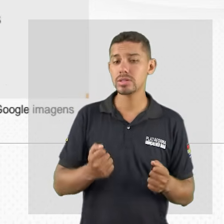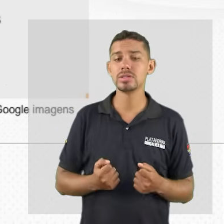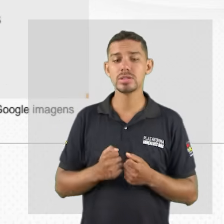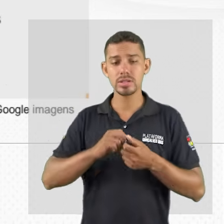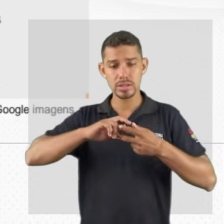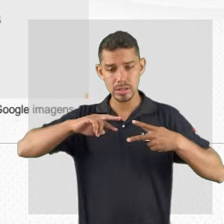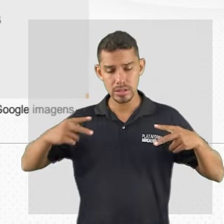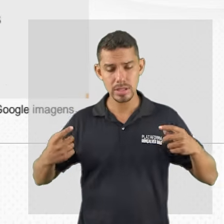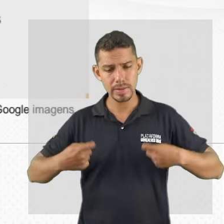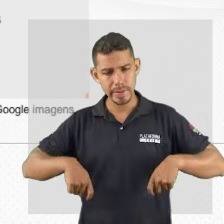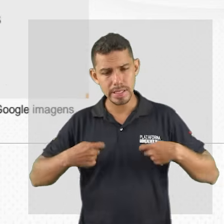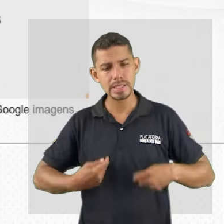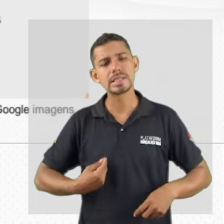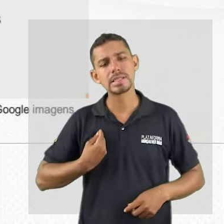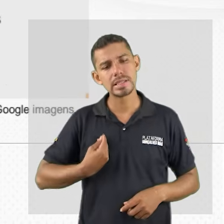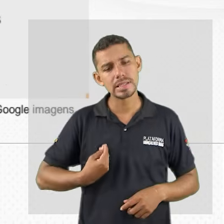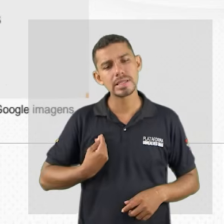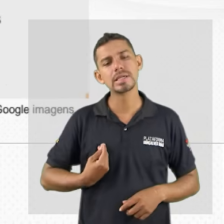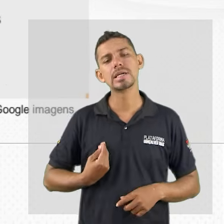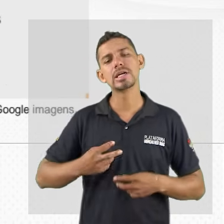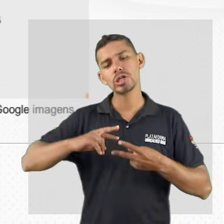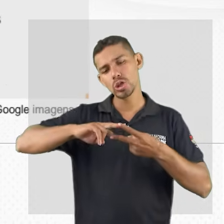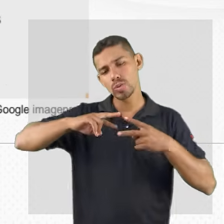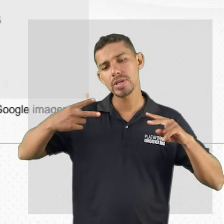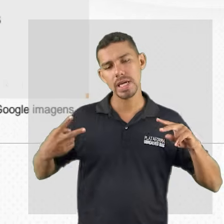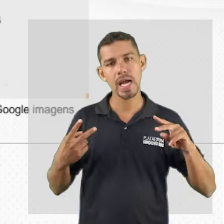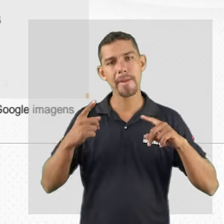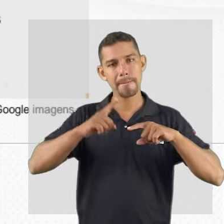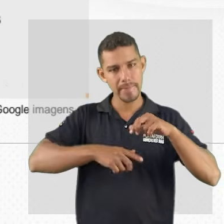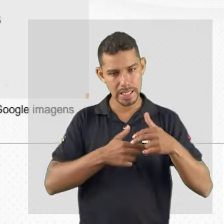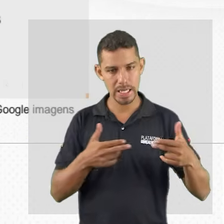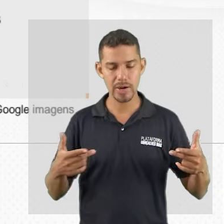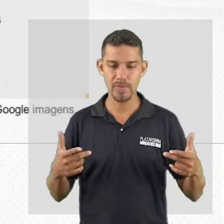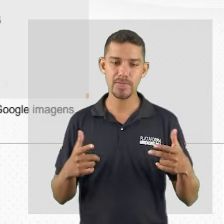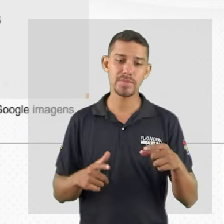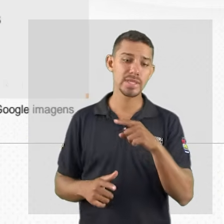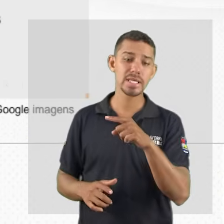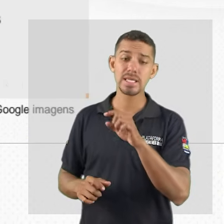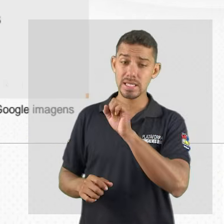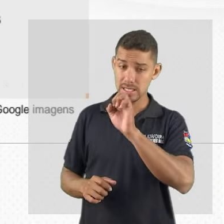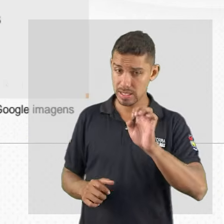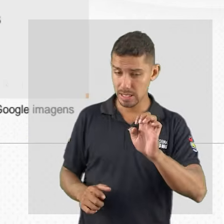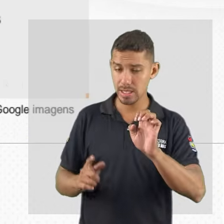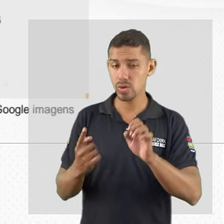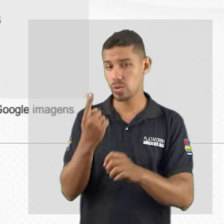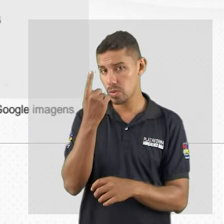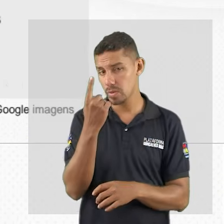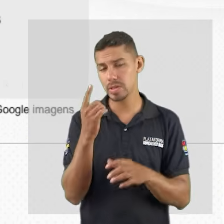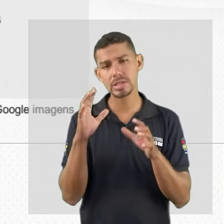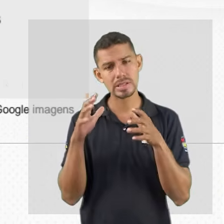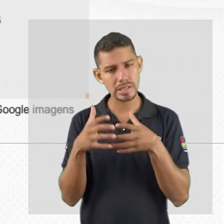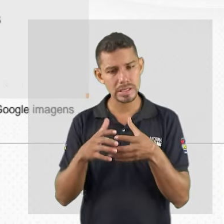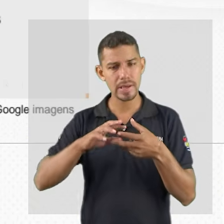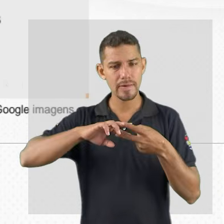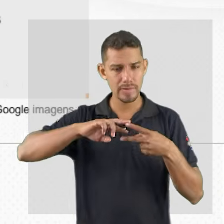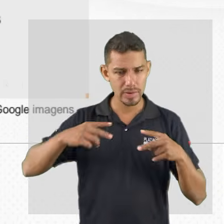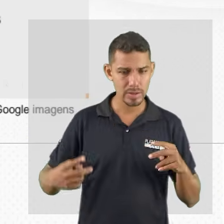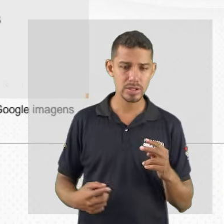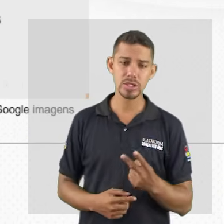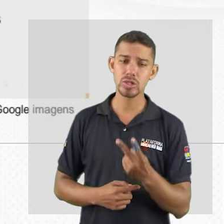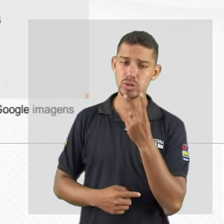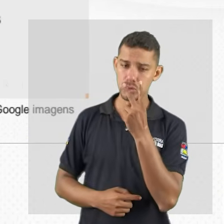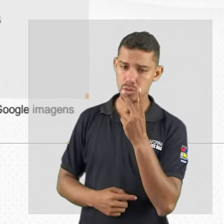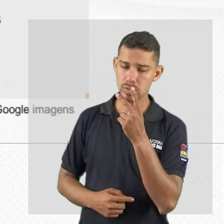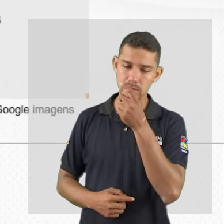reproduzir, pessoal, ela precisa, então, duplicar esse material genético. Se uma célula, uma única célula, ela vai se transformar em